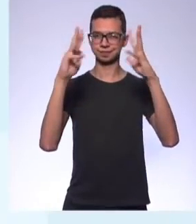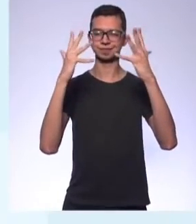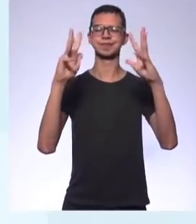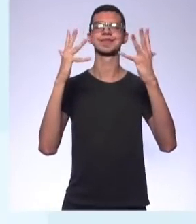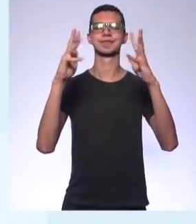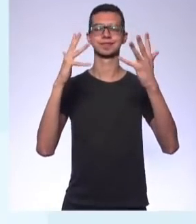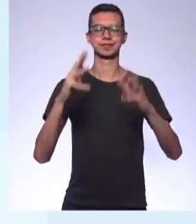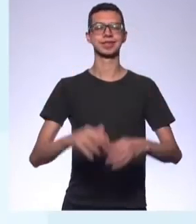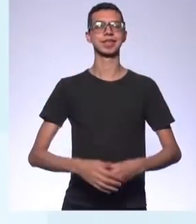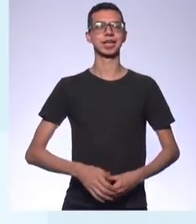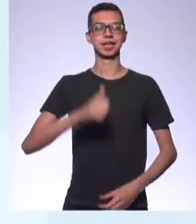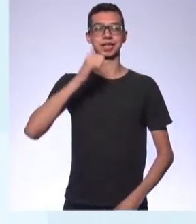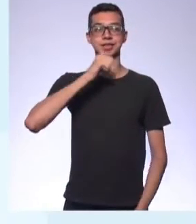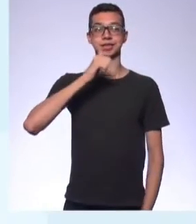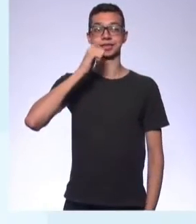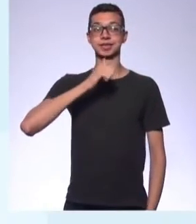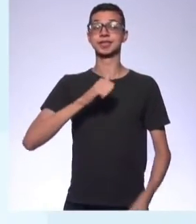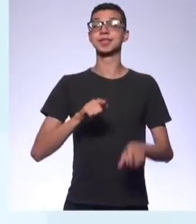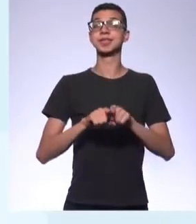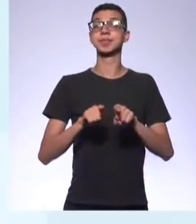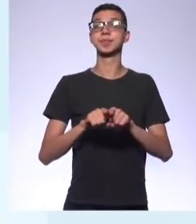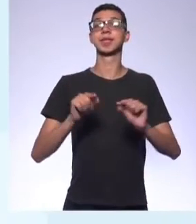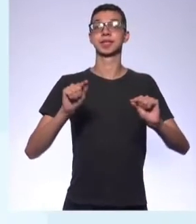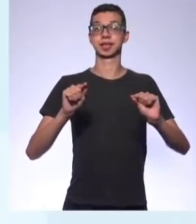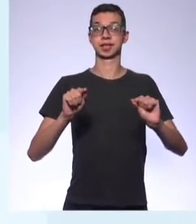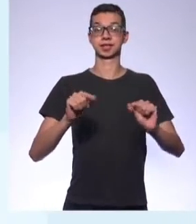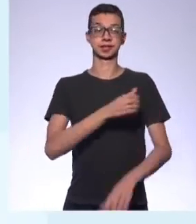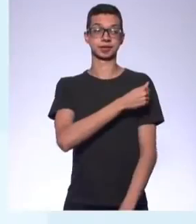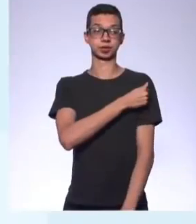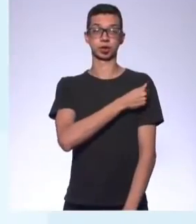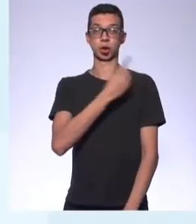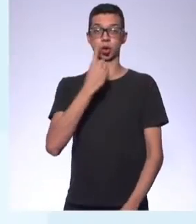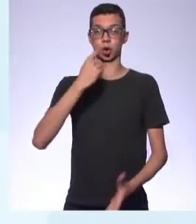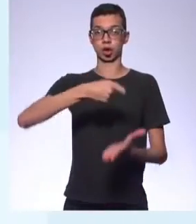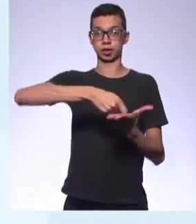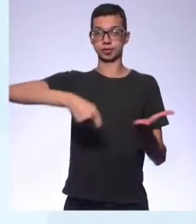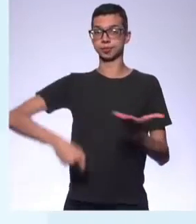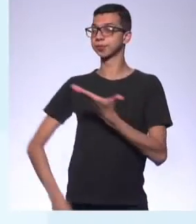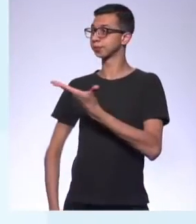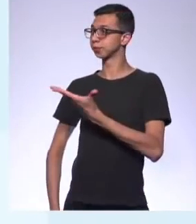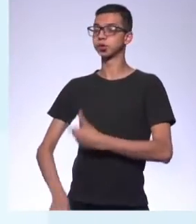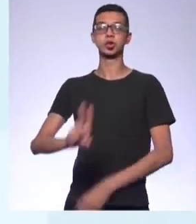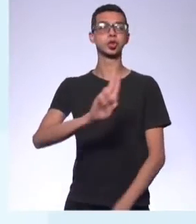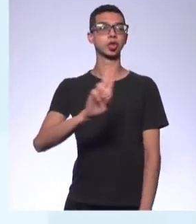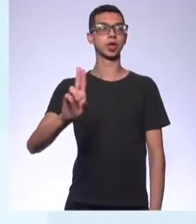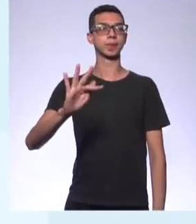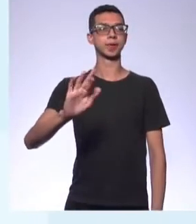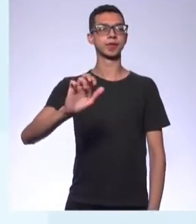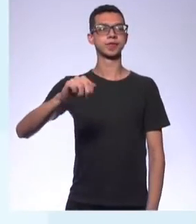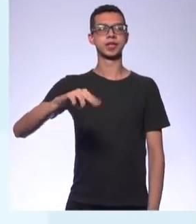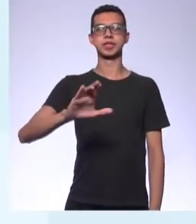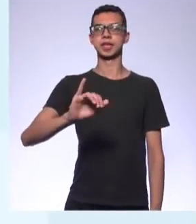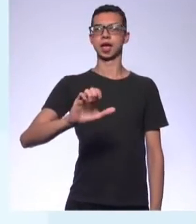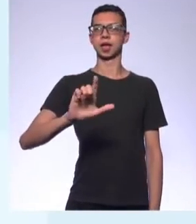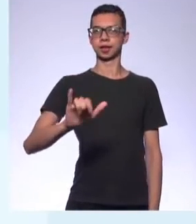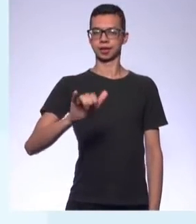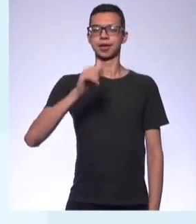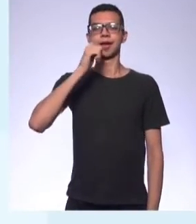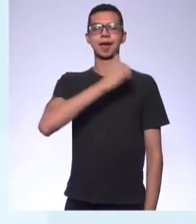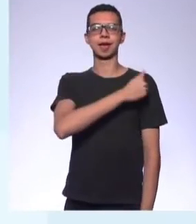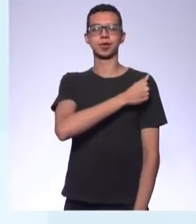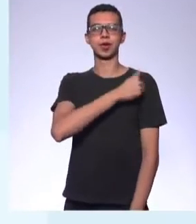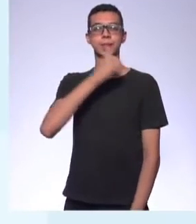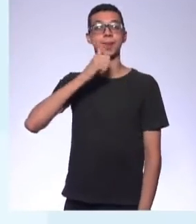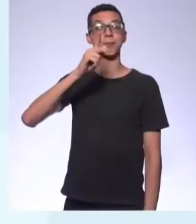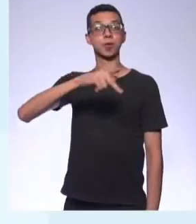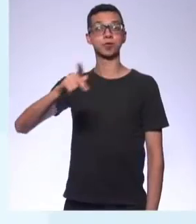nossa parceira aqui no Centro de Mídias. Também os trabalhos da Franciele Cristina, também aluna da professora Iris, lá